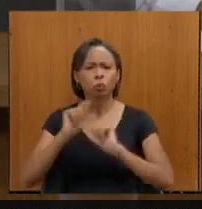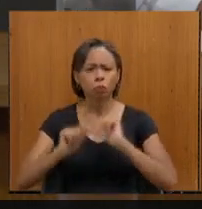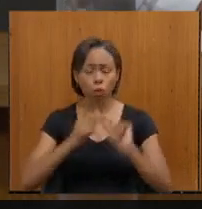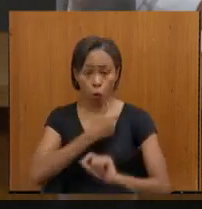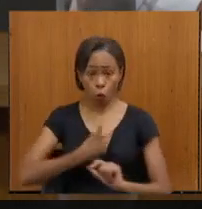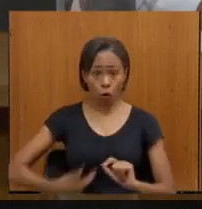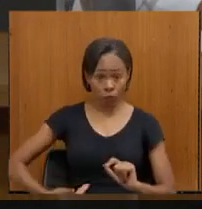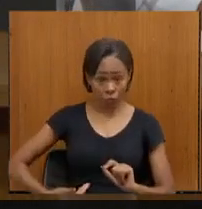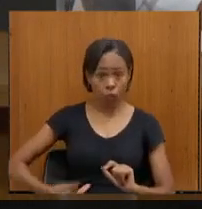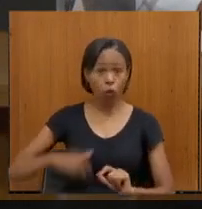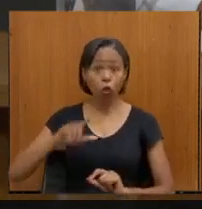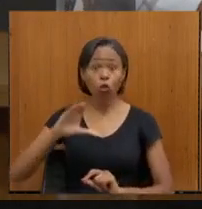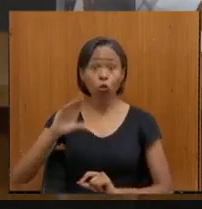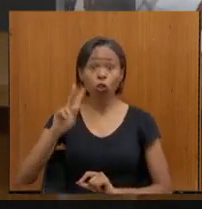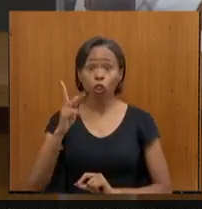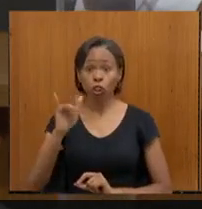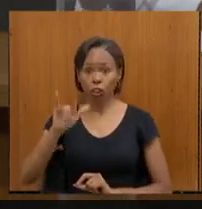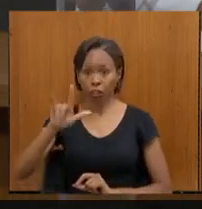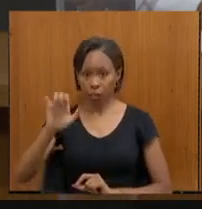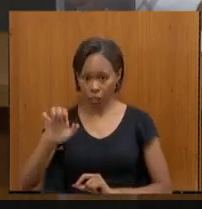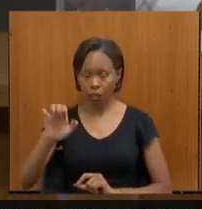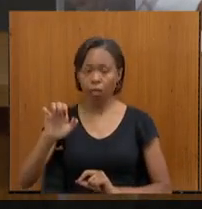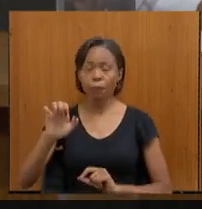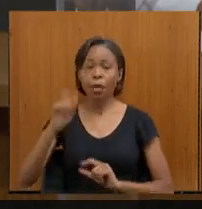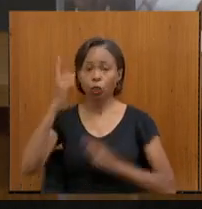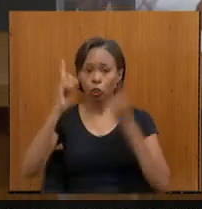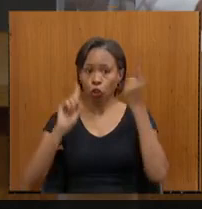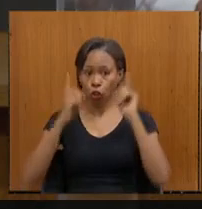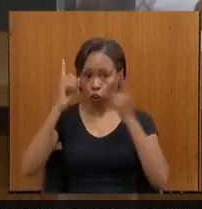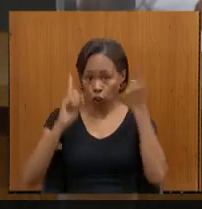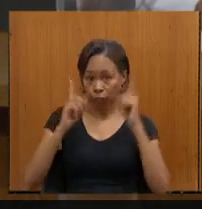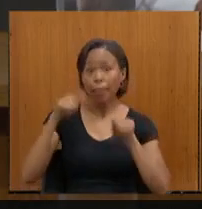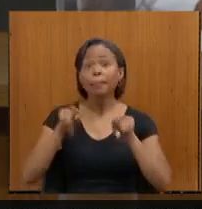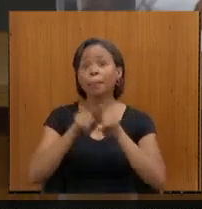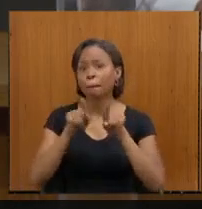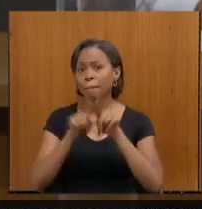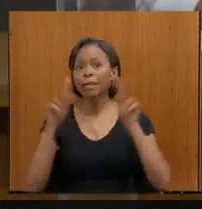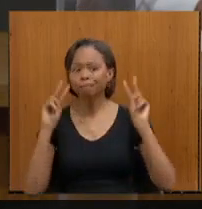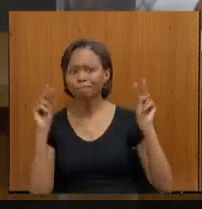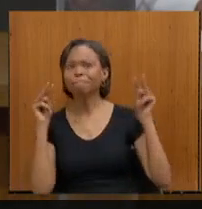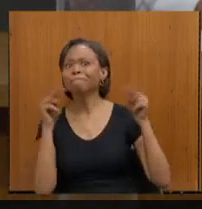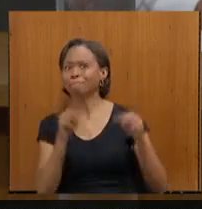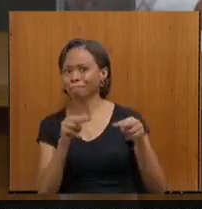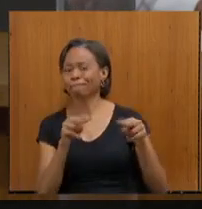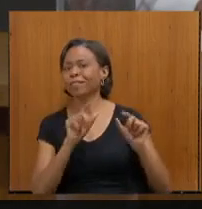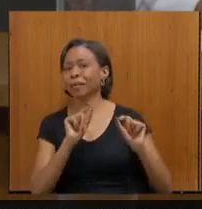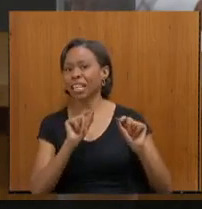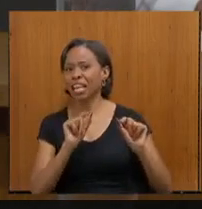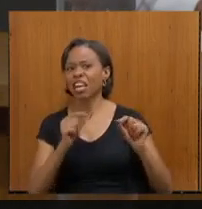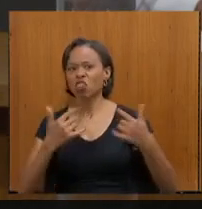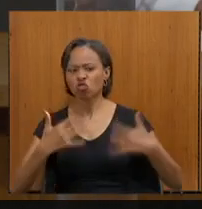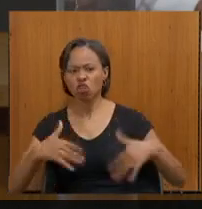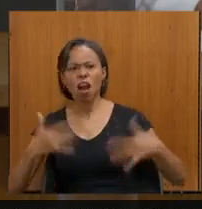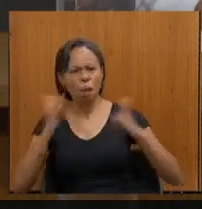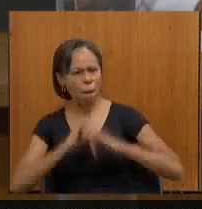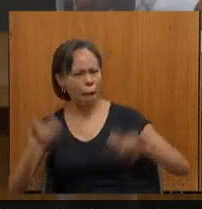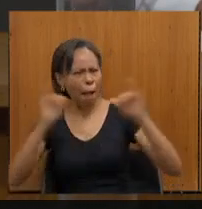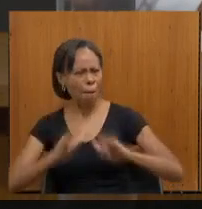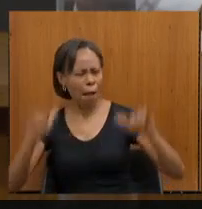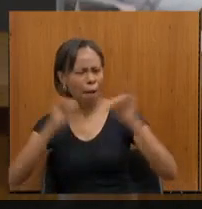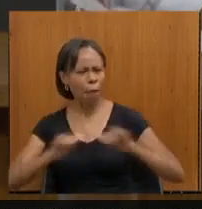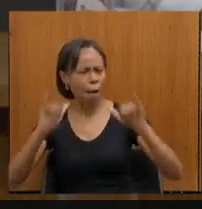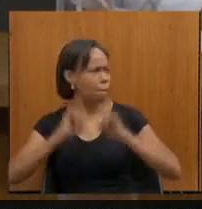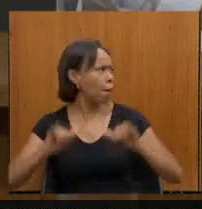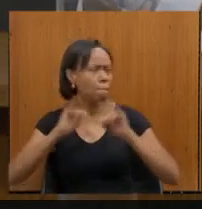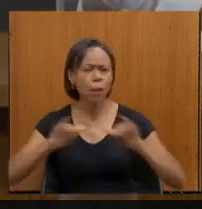tá olhando nessa direção e está fazendo muito vamos é muito barulho atualmente no